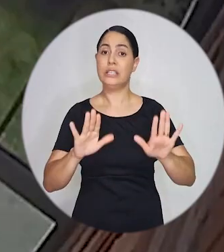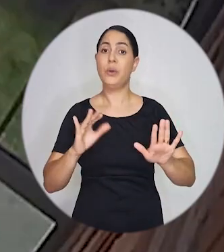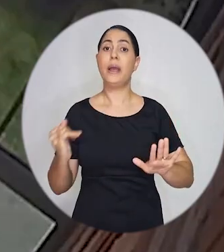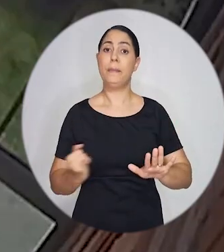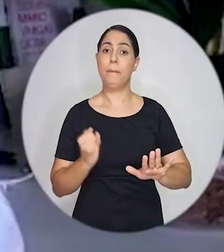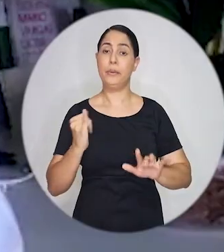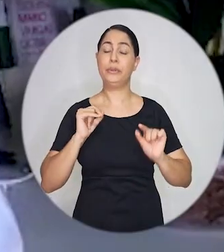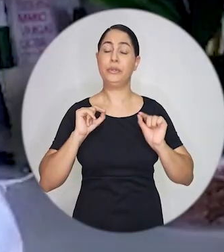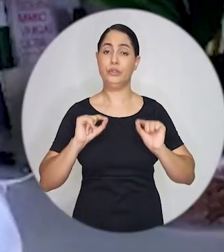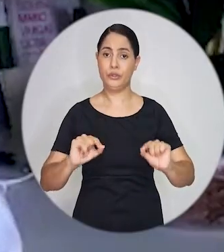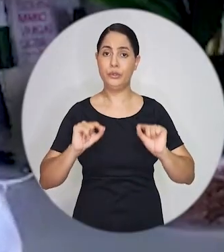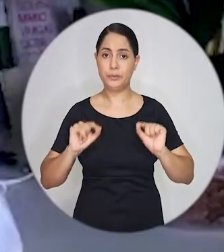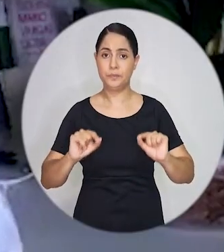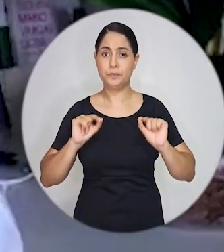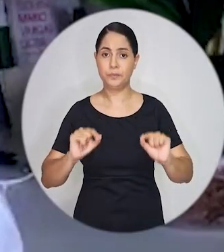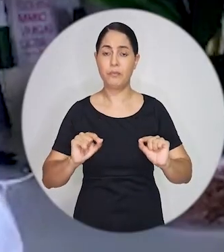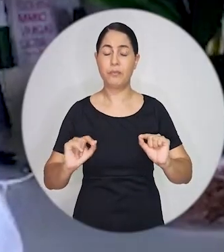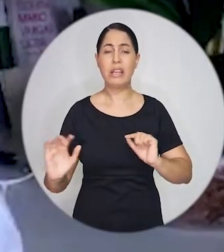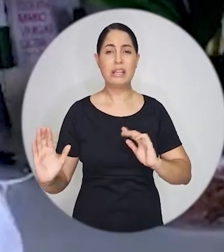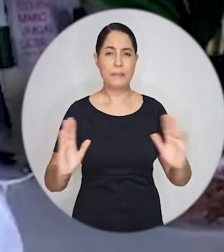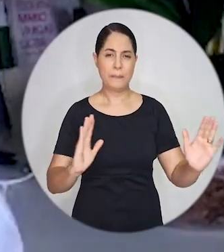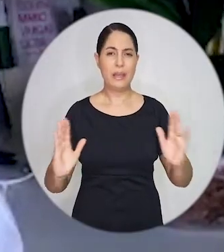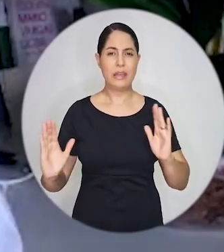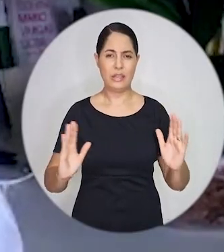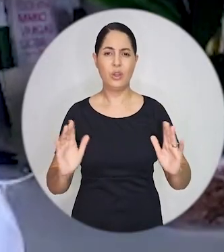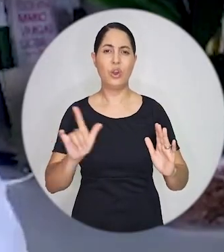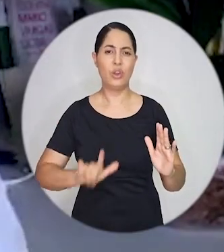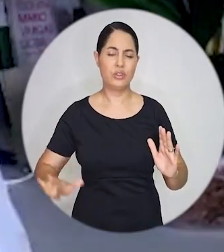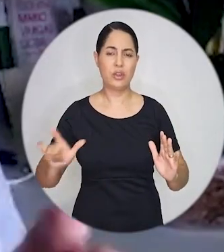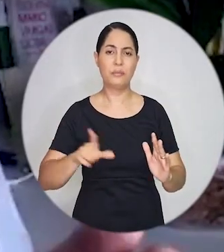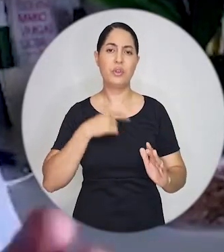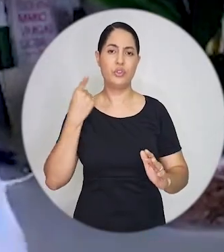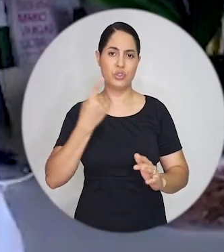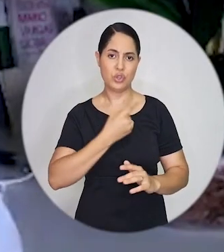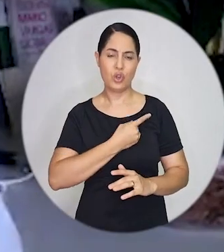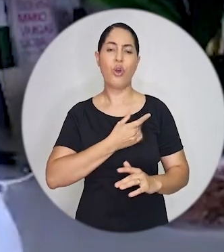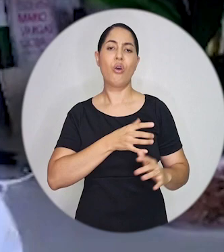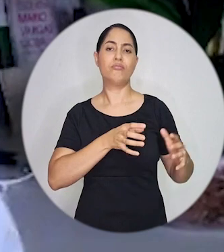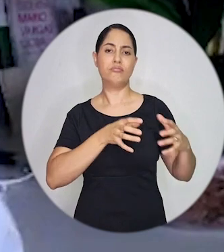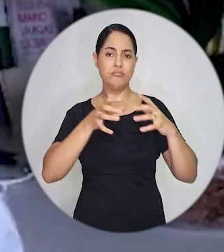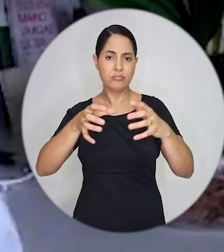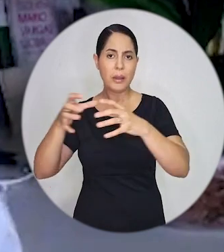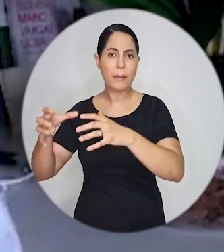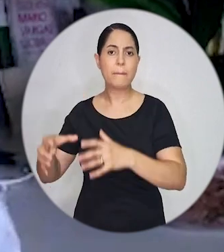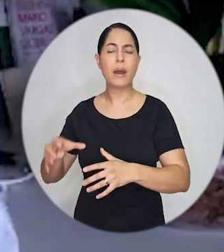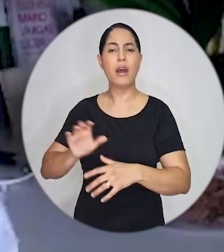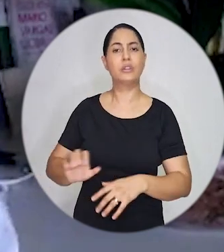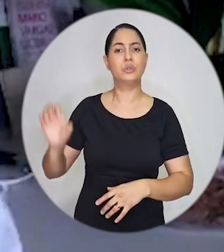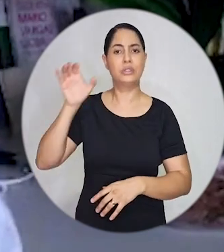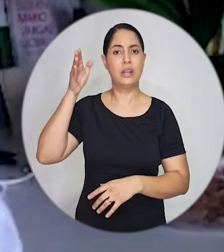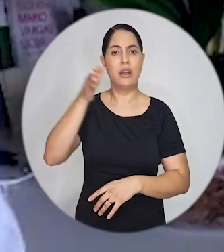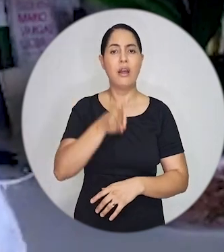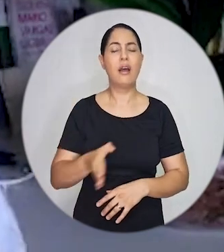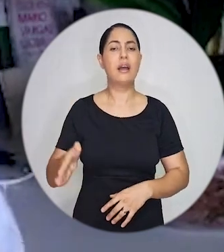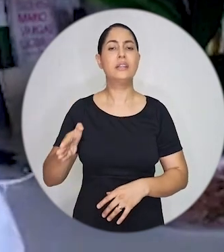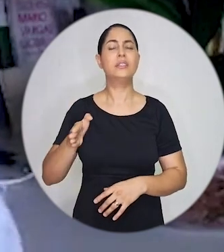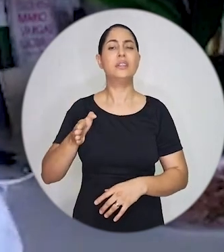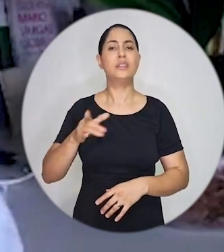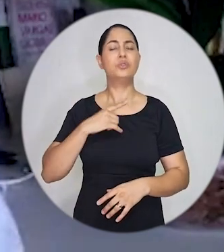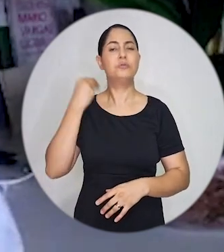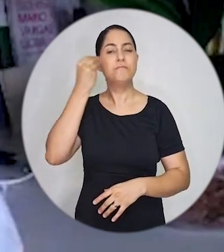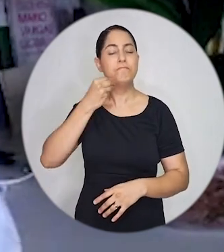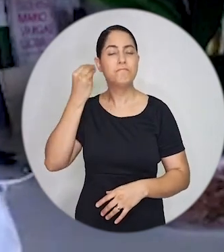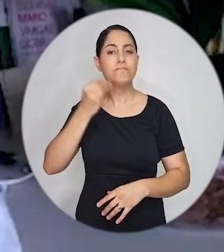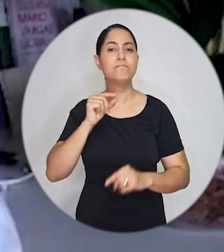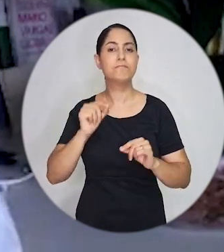morte. Então seria muito importante também que nessas andanças que a Caravana Nacional fez, de nós podemos ter um projeto